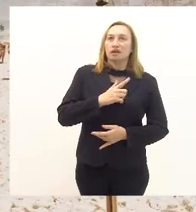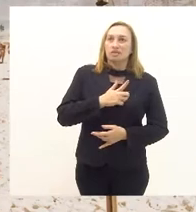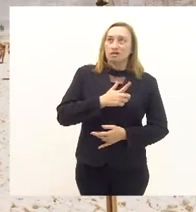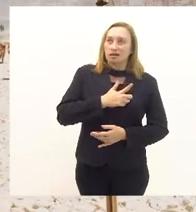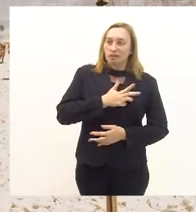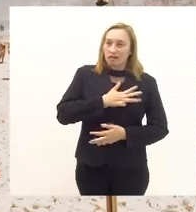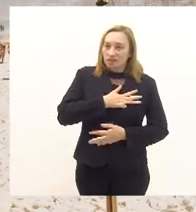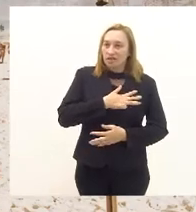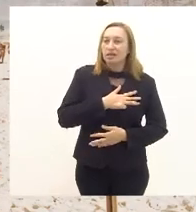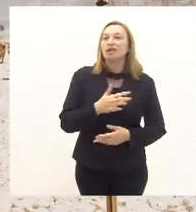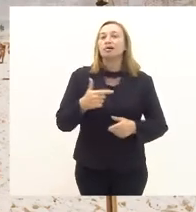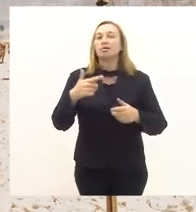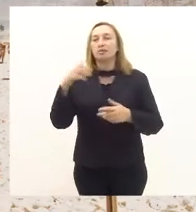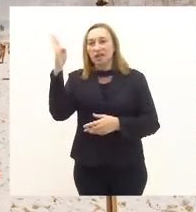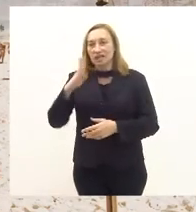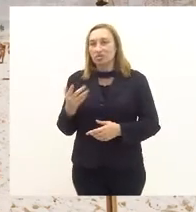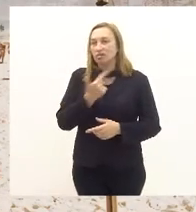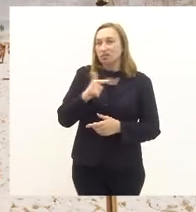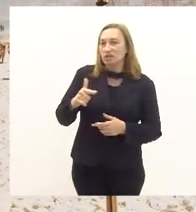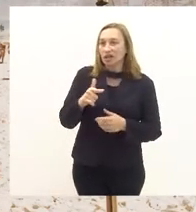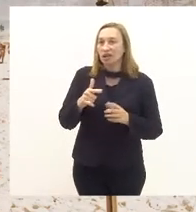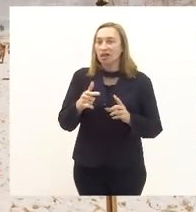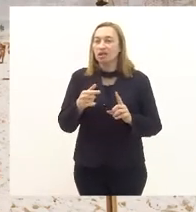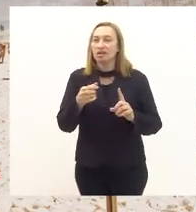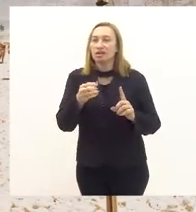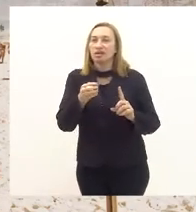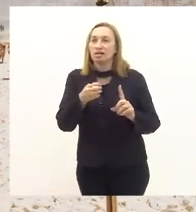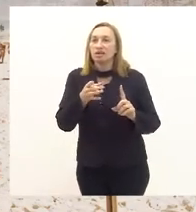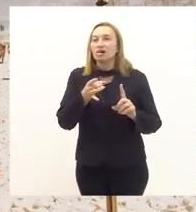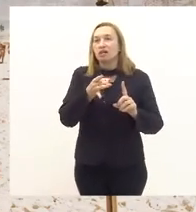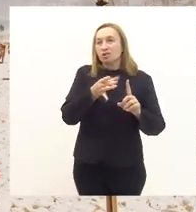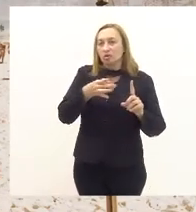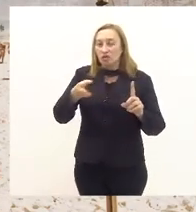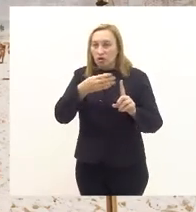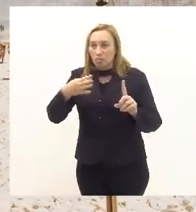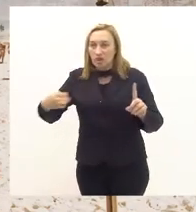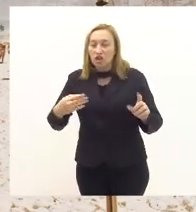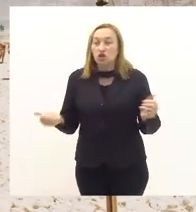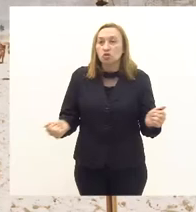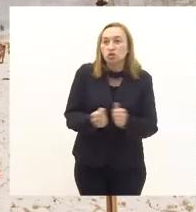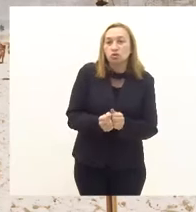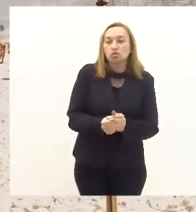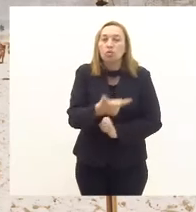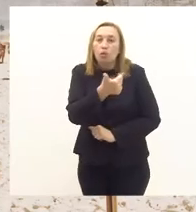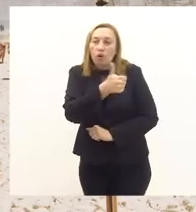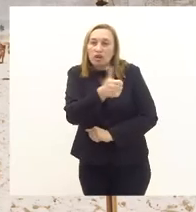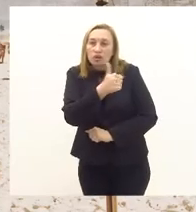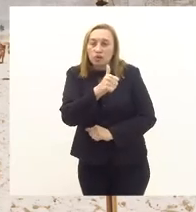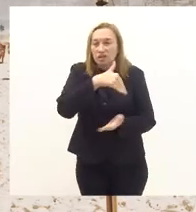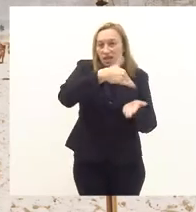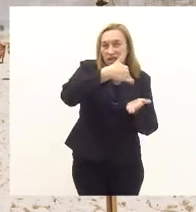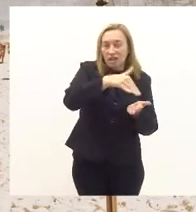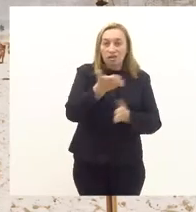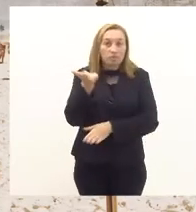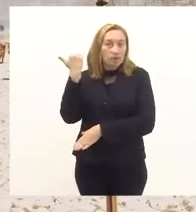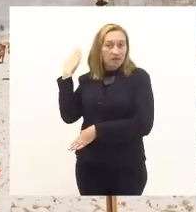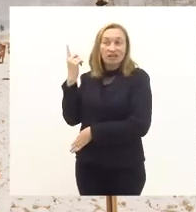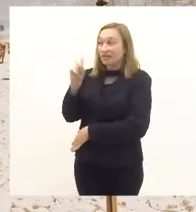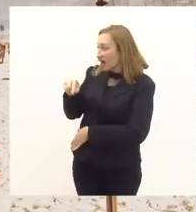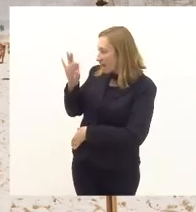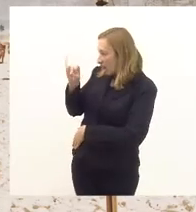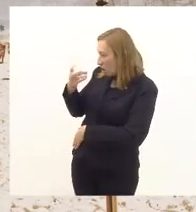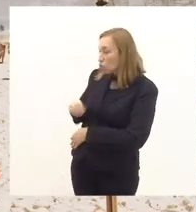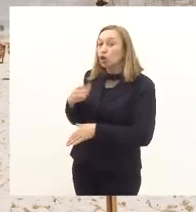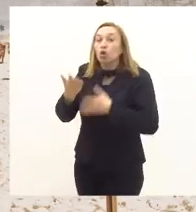conferências, 2008, 2011, a gente começa a trabalhar a política de fato, junto com as 11 secretarias à época. Né, Cláudio? Tivemos todo